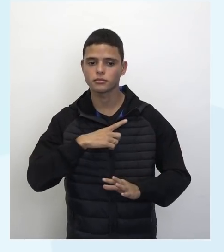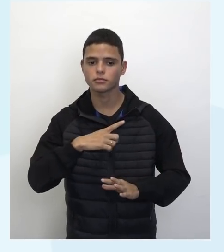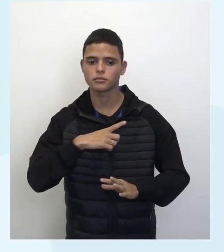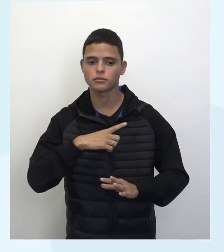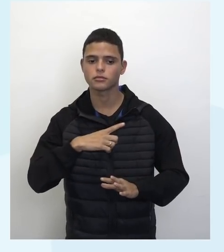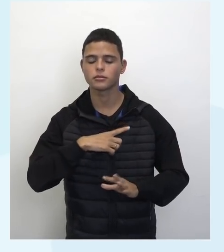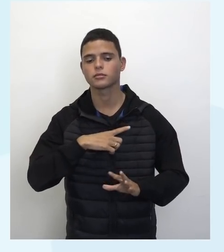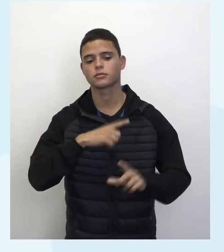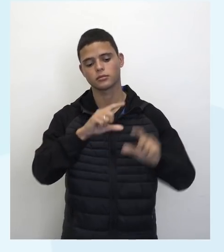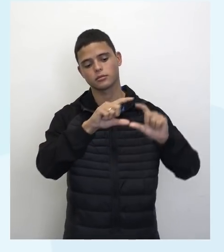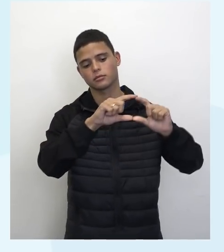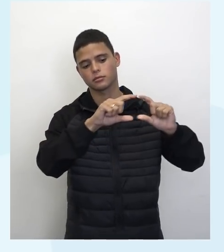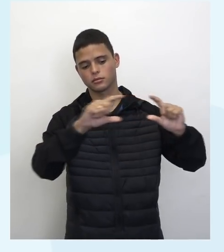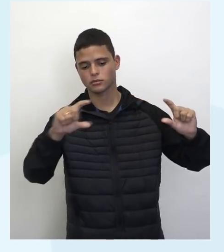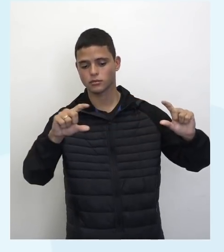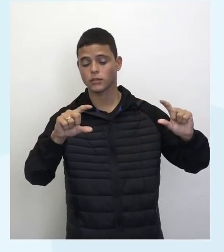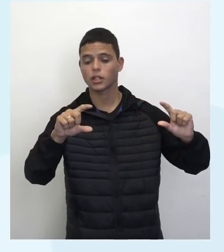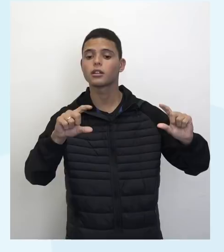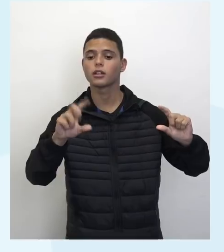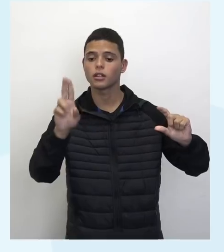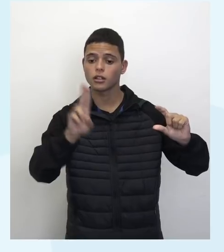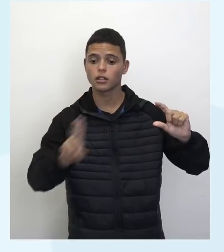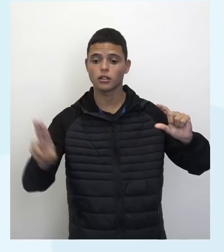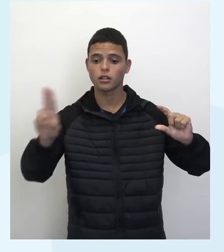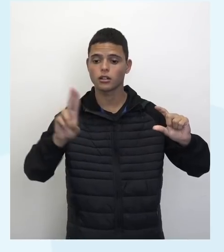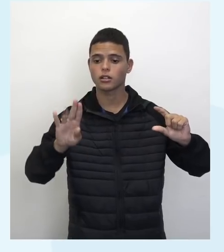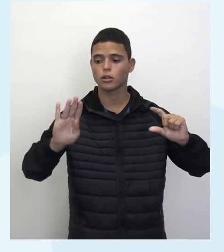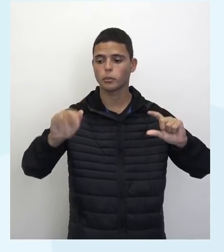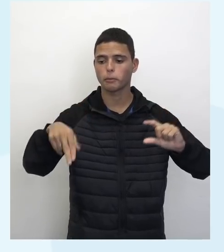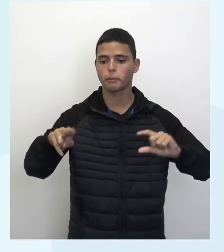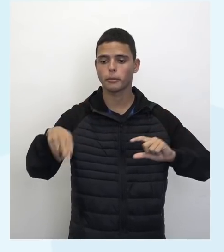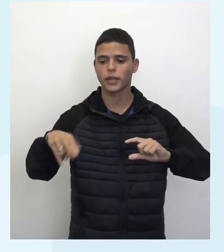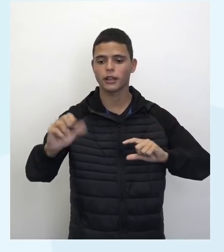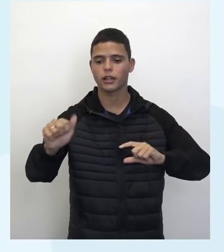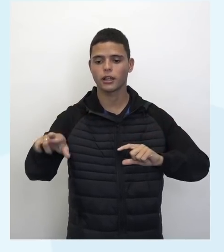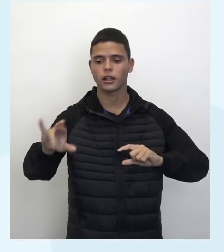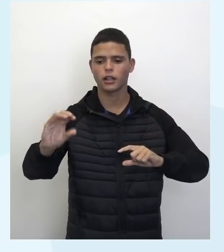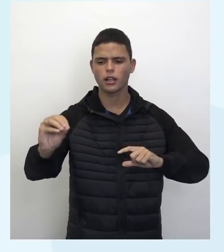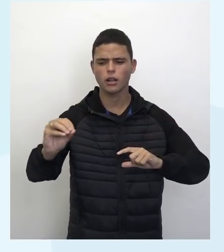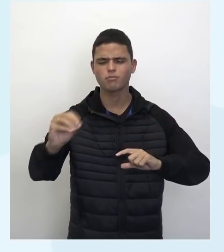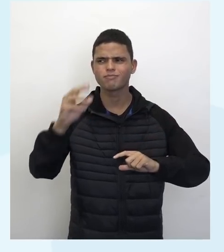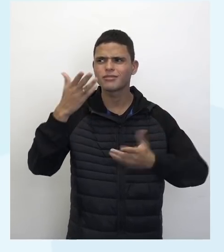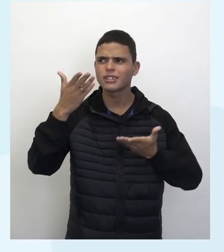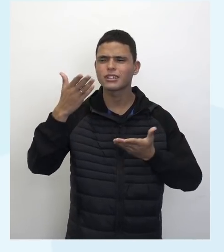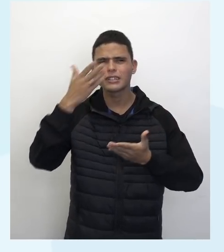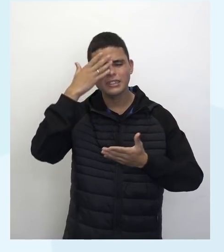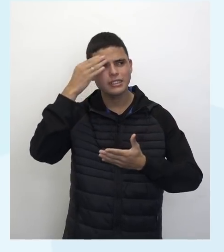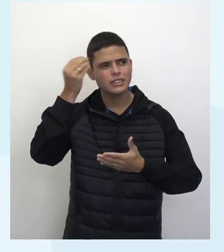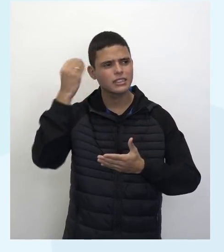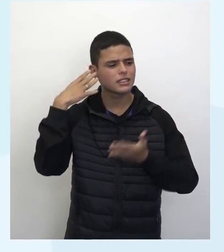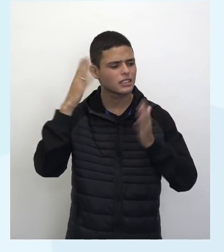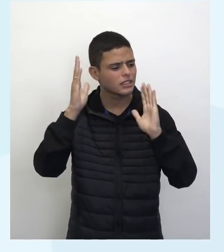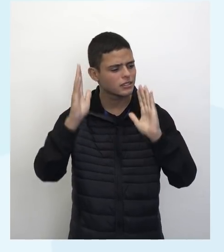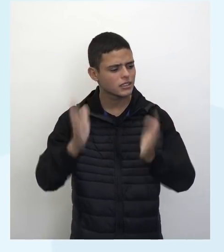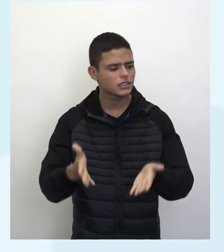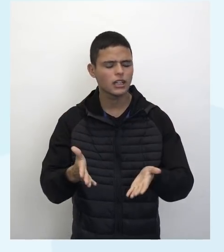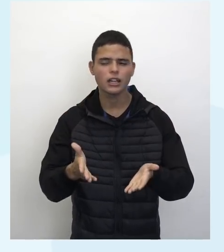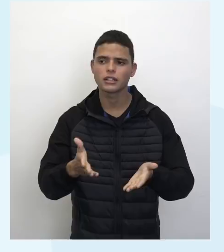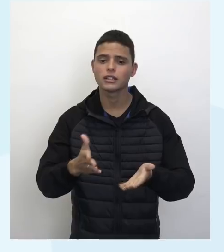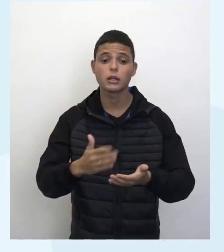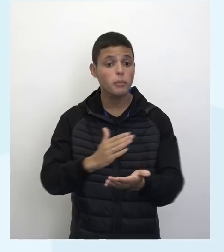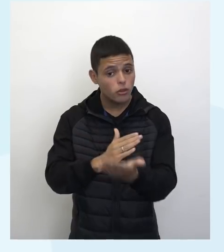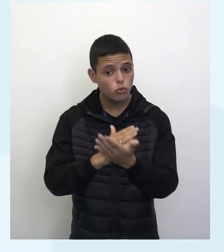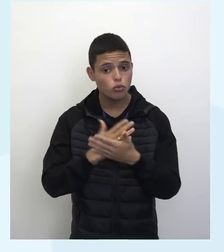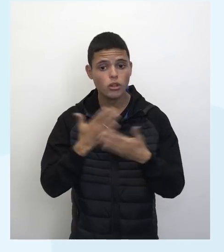E aí, a gente vai usar o binário. O binário, aí você vai falar, mas eu não lembro do binário, Fabiana, socorro. Lembra,